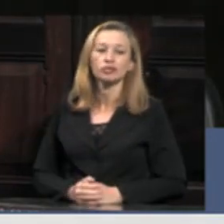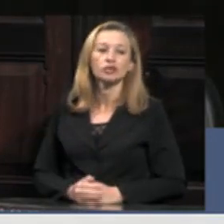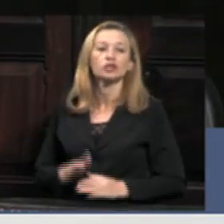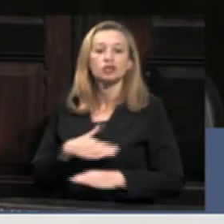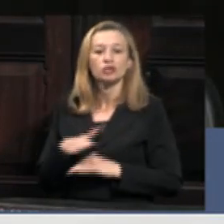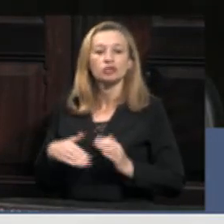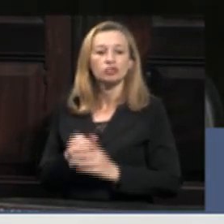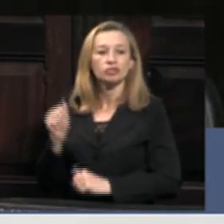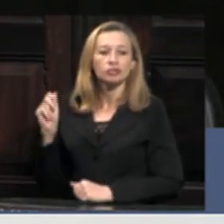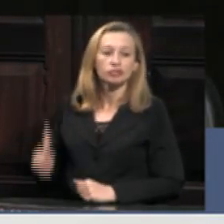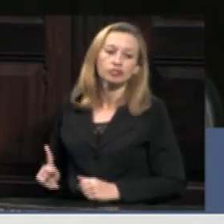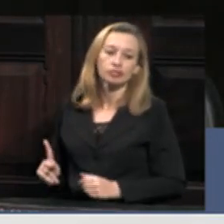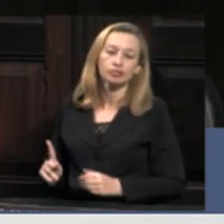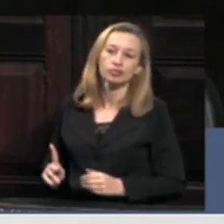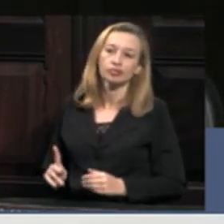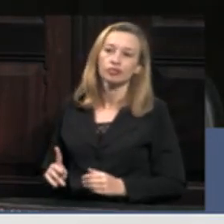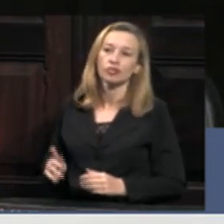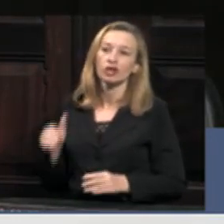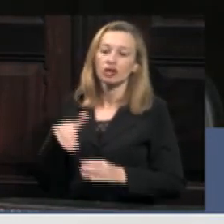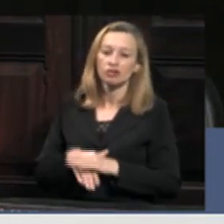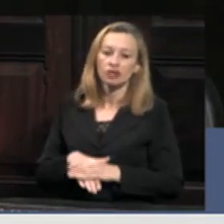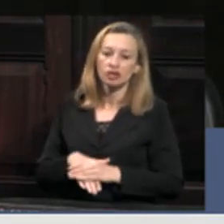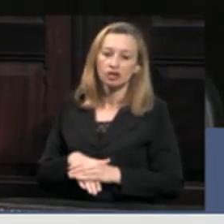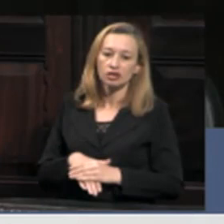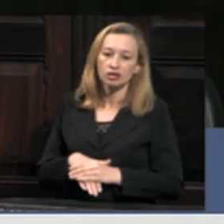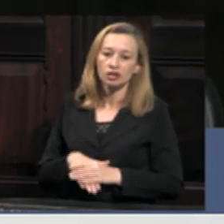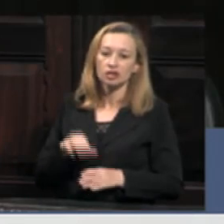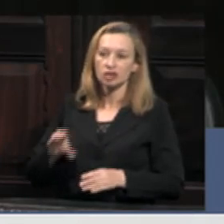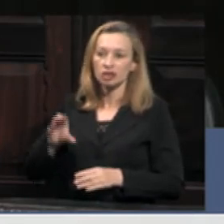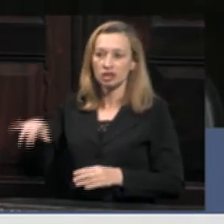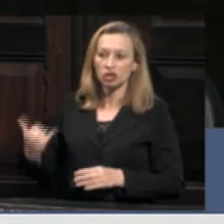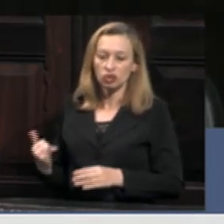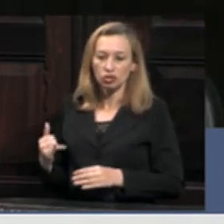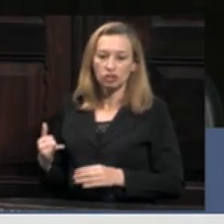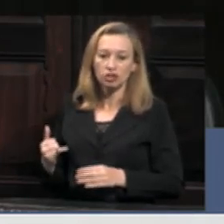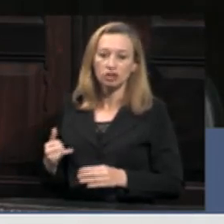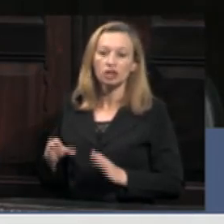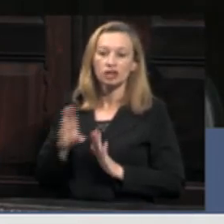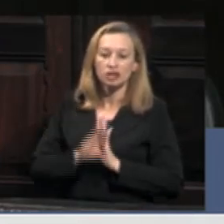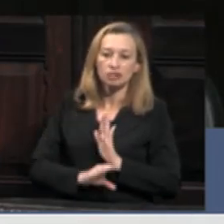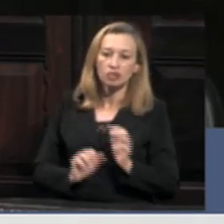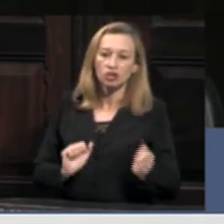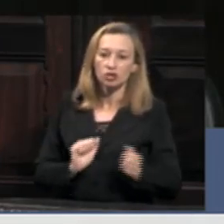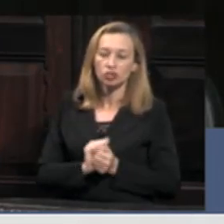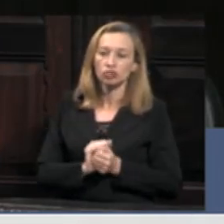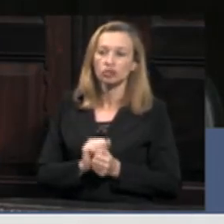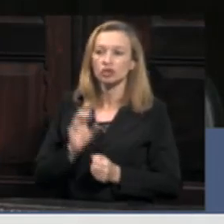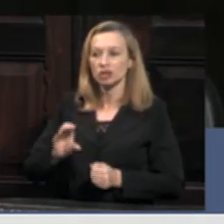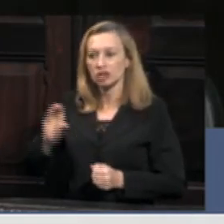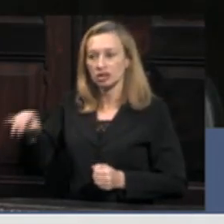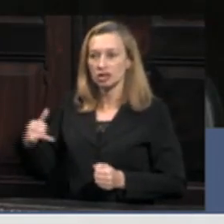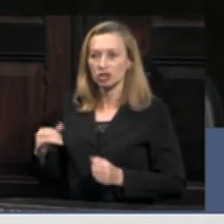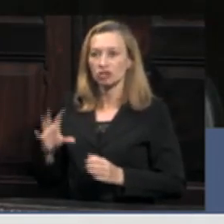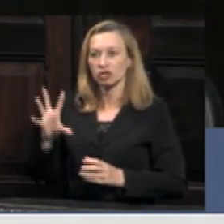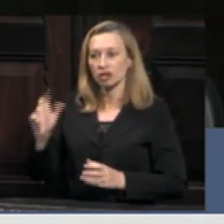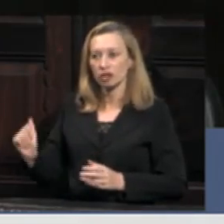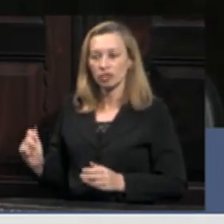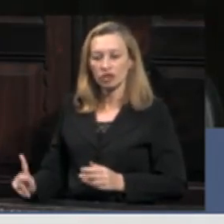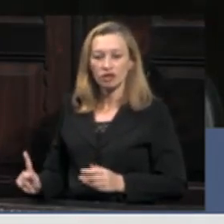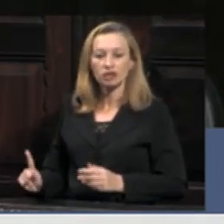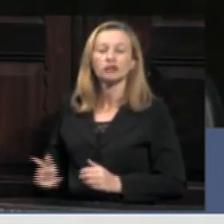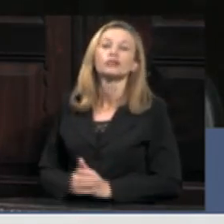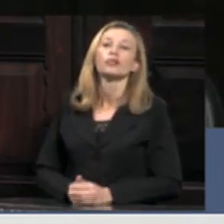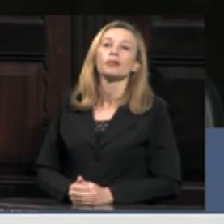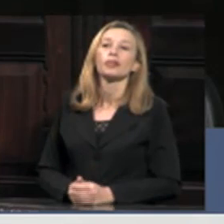Senhores que aprovam nesse como estão, aprovado. Em votação para a CCJ sobre as emendas de plenário. Senhores que aprovam nesse como estão, aprovado.